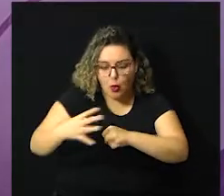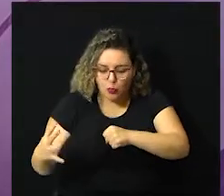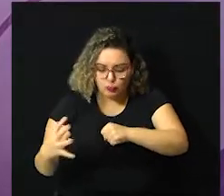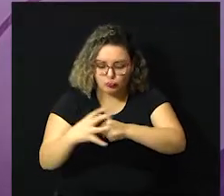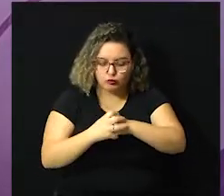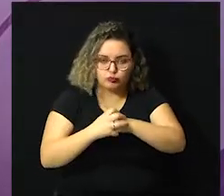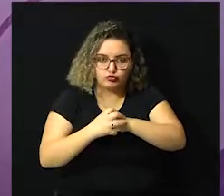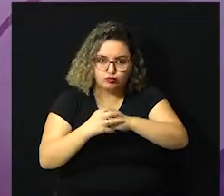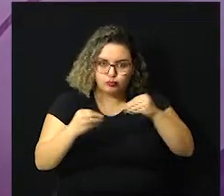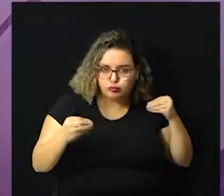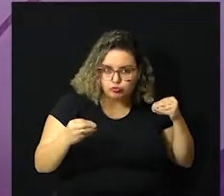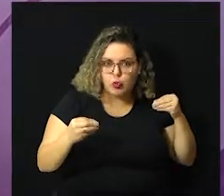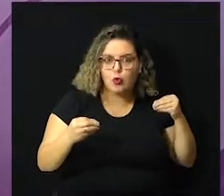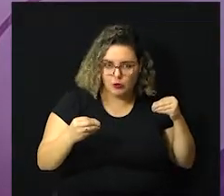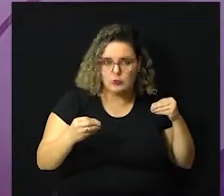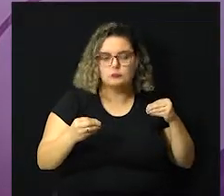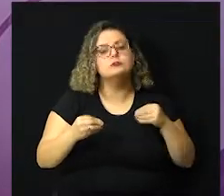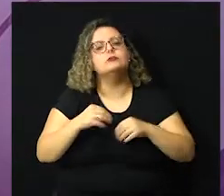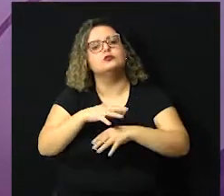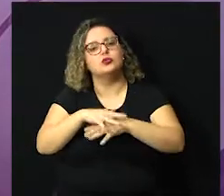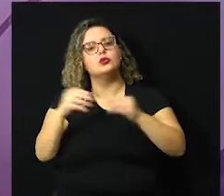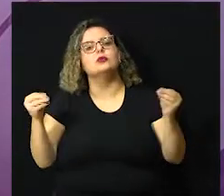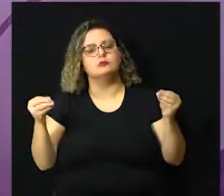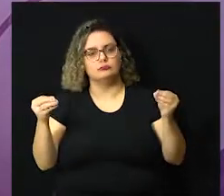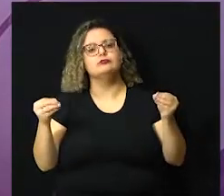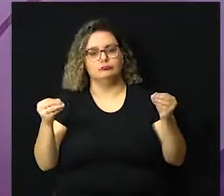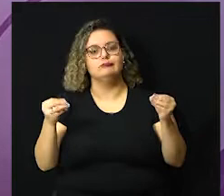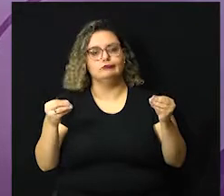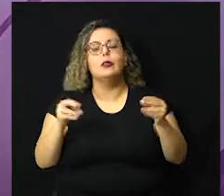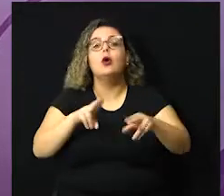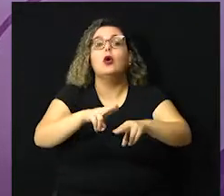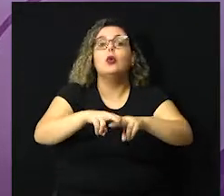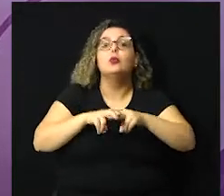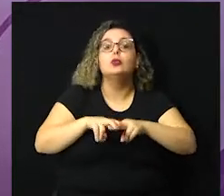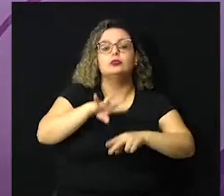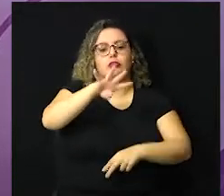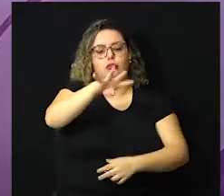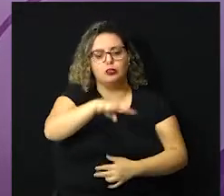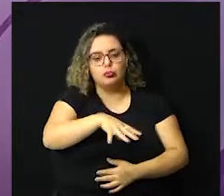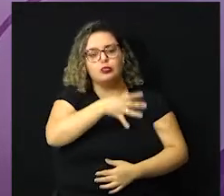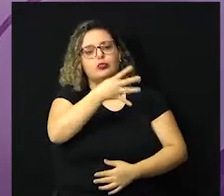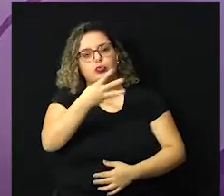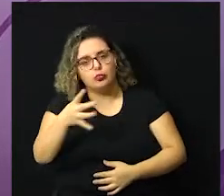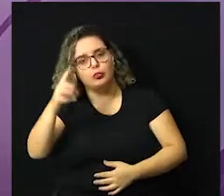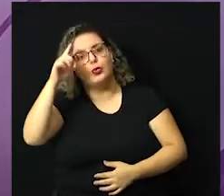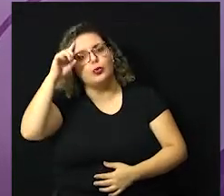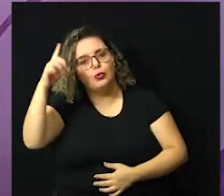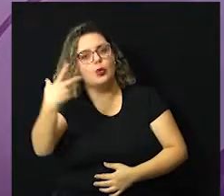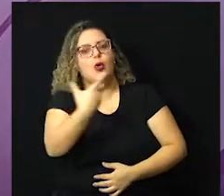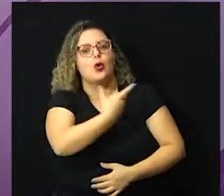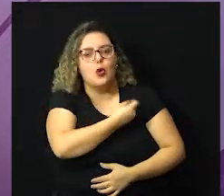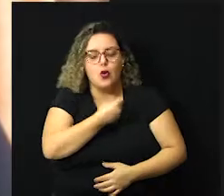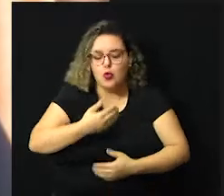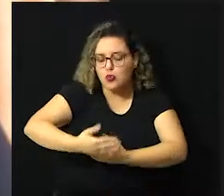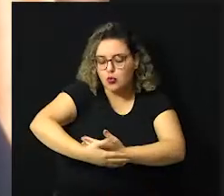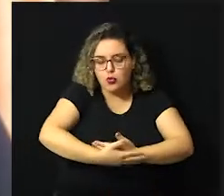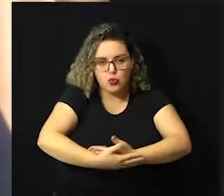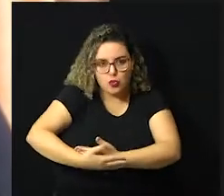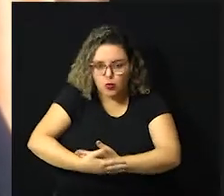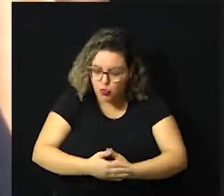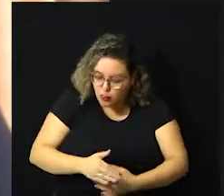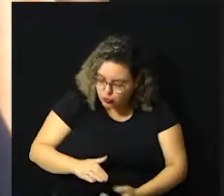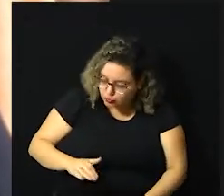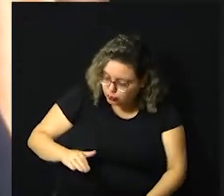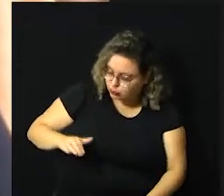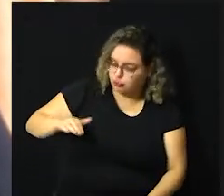contra esse agente causador de alguma doença. Por isso que existe um calendário de vacinação desde pequeno, desde bebezinho,